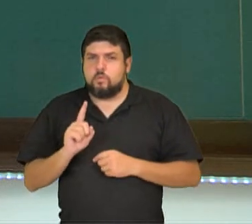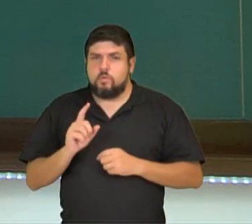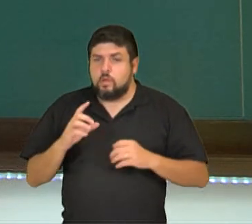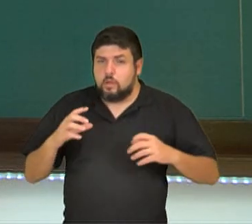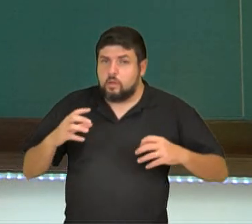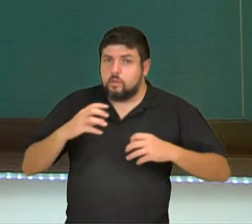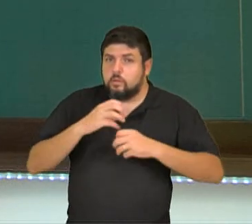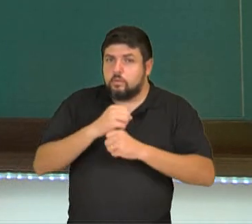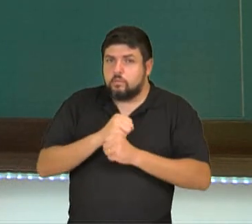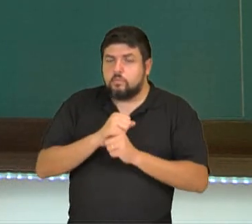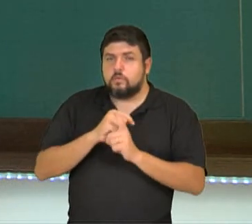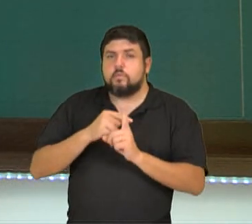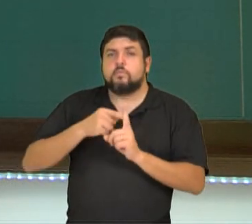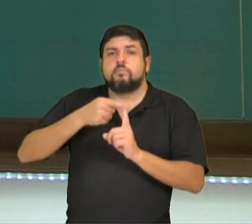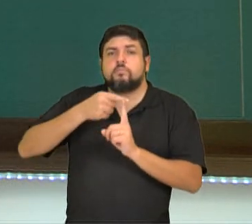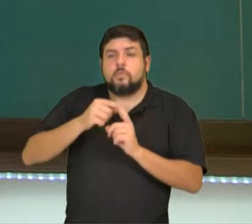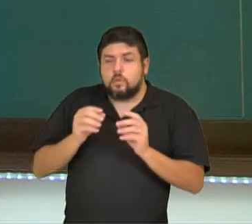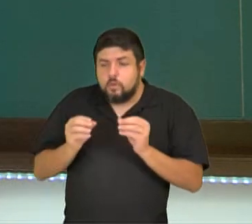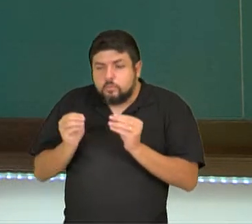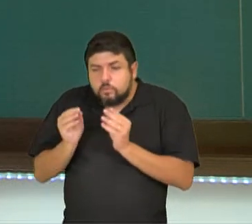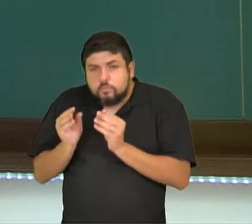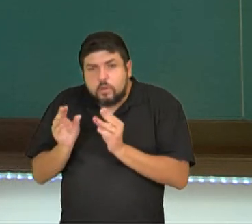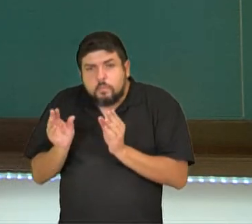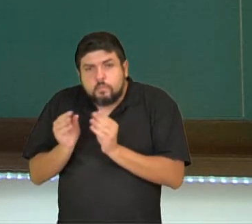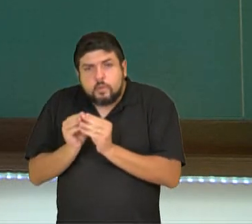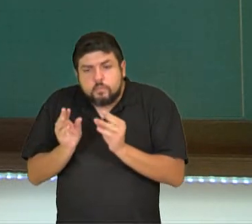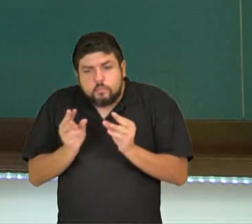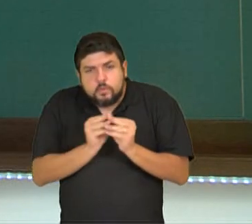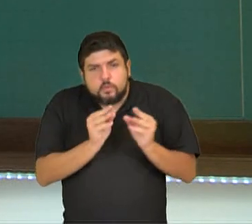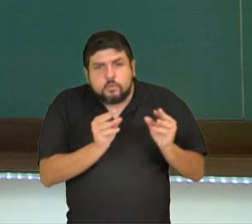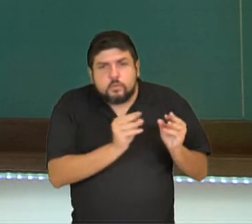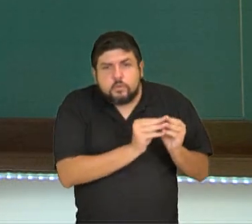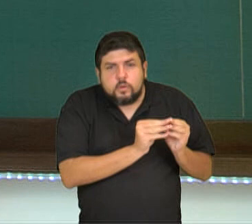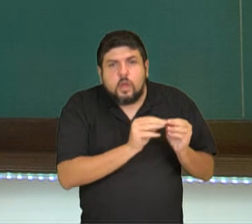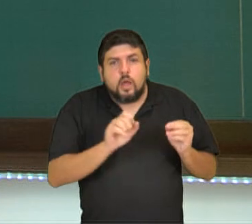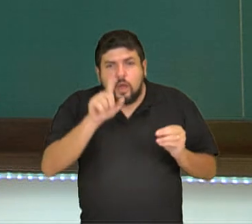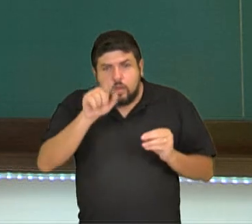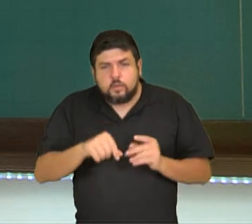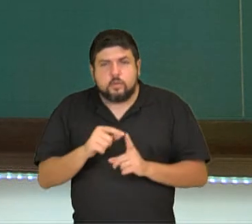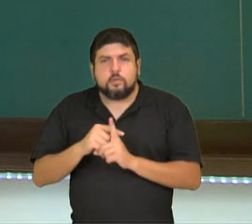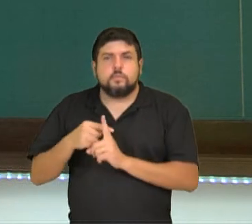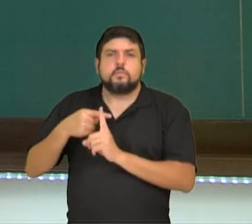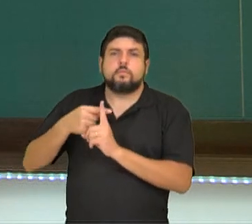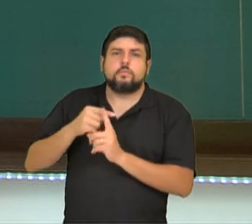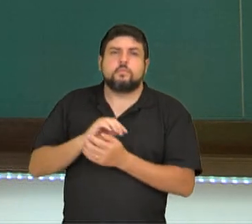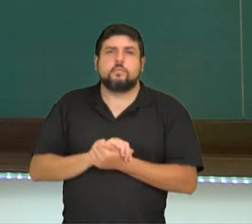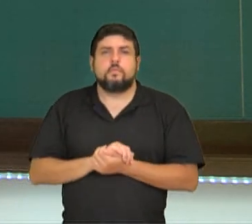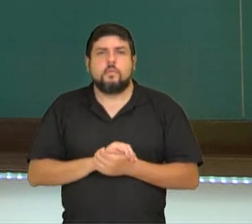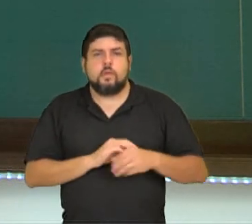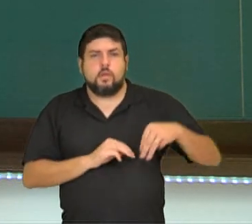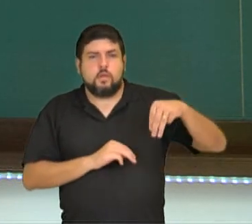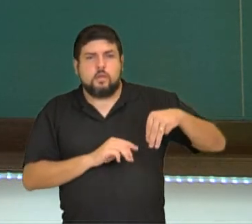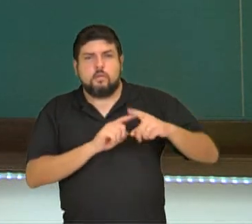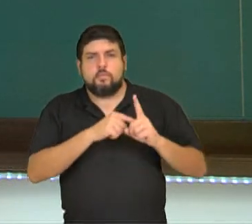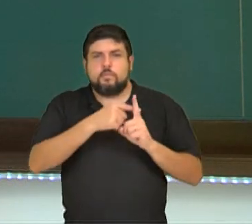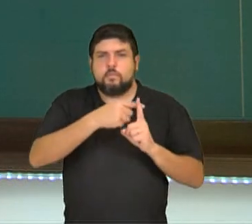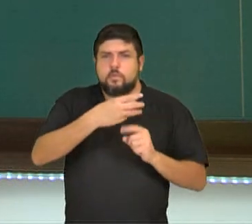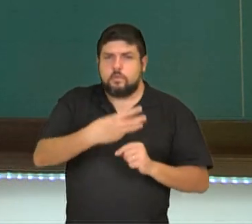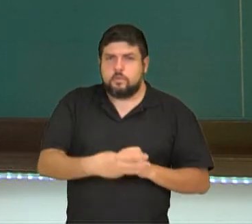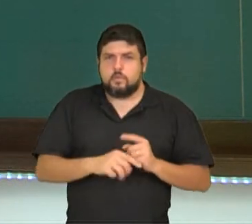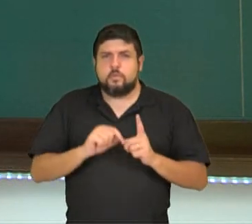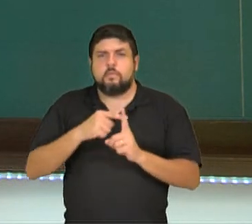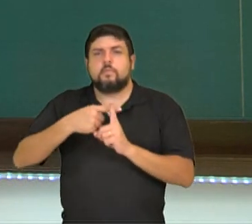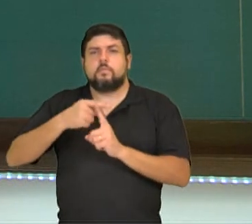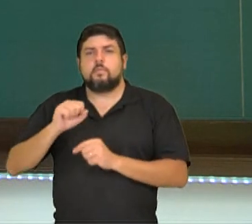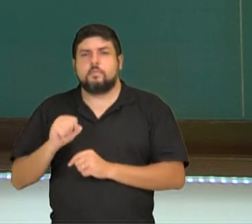pedaços. Juntar pedaços, por favor, lembra disso, é conta de mais. Então, você vai somar M mais 3 mais 8